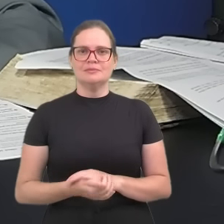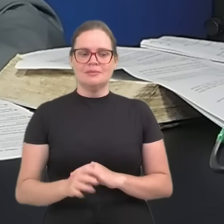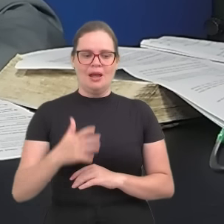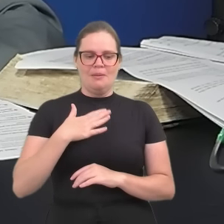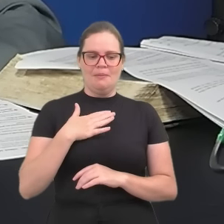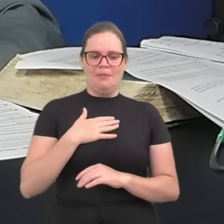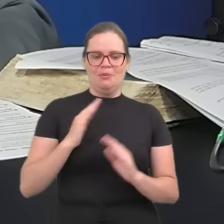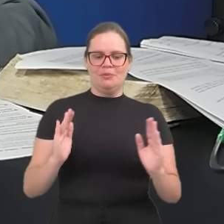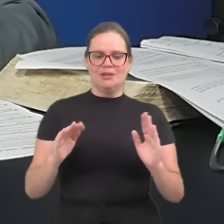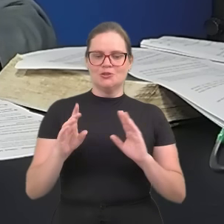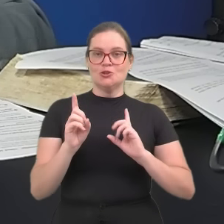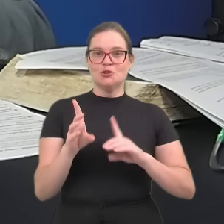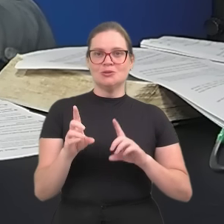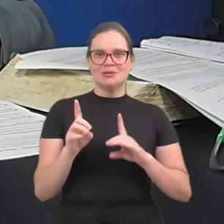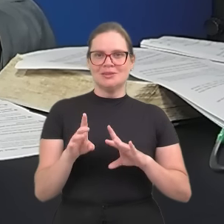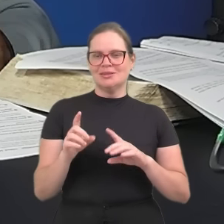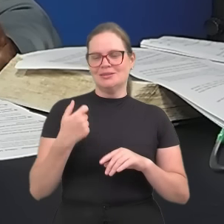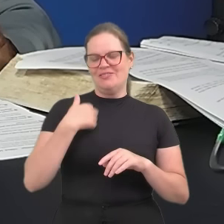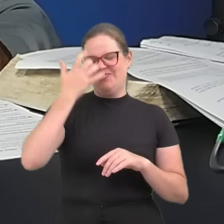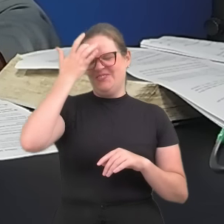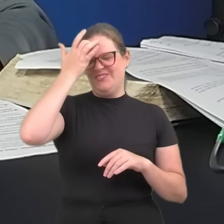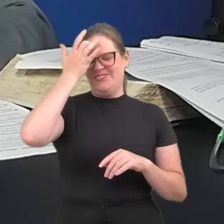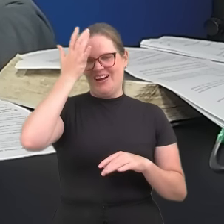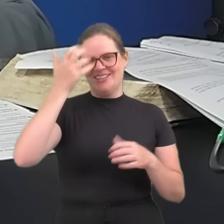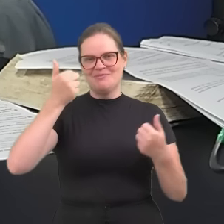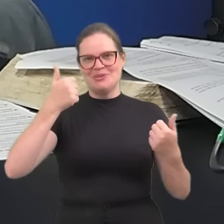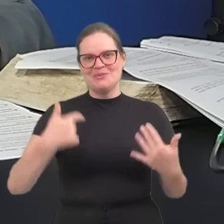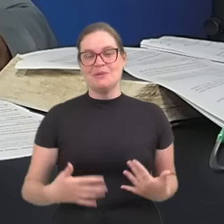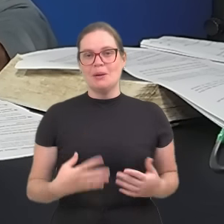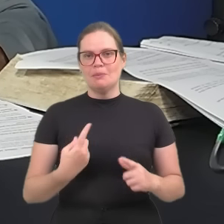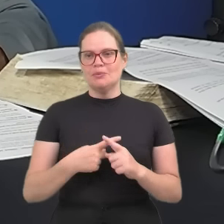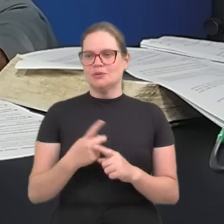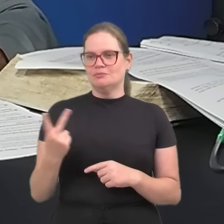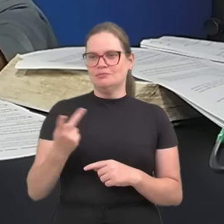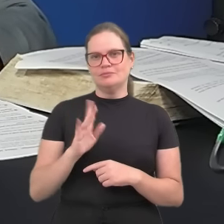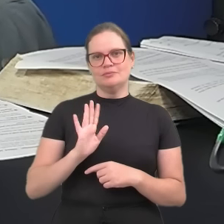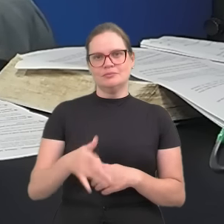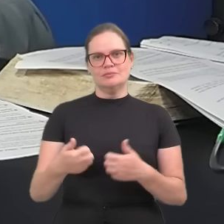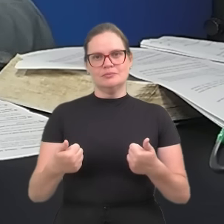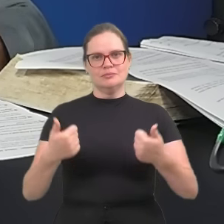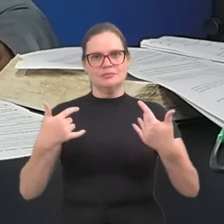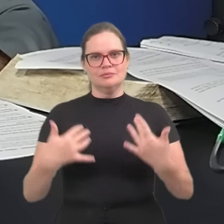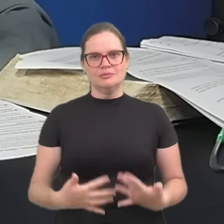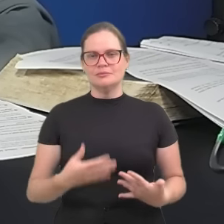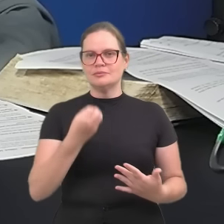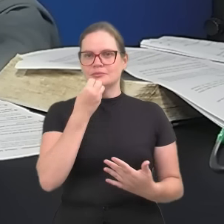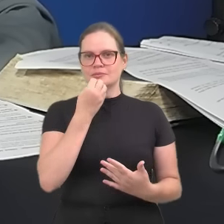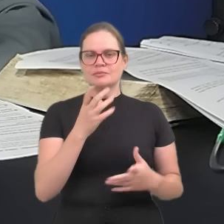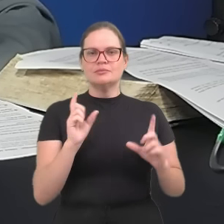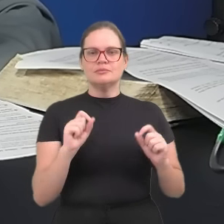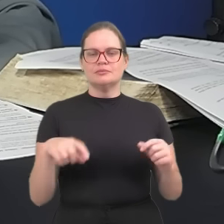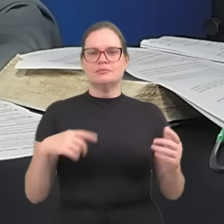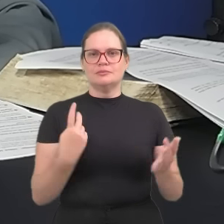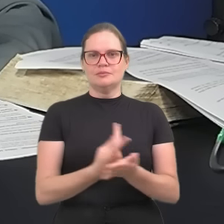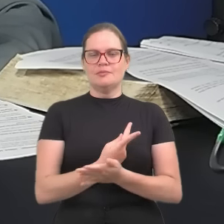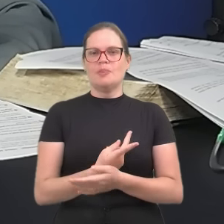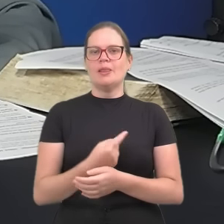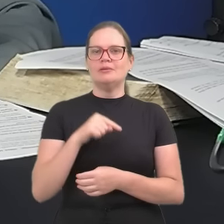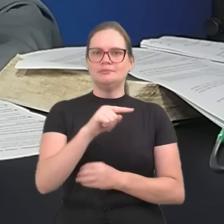porque vocês já explanaram muito bem e profundamente o que estava acontecendo ali,